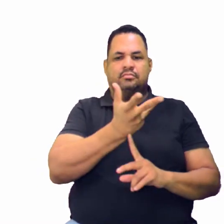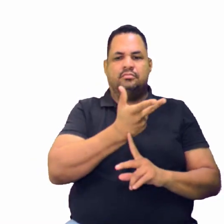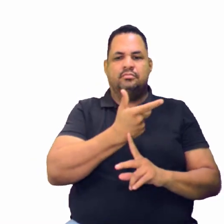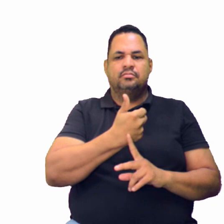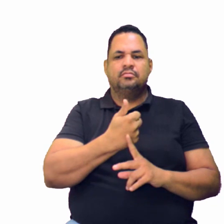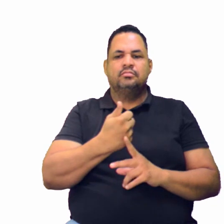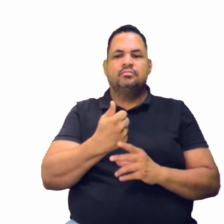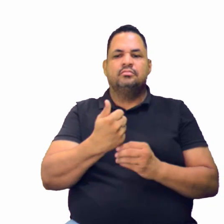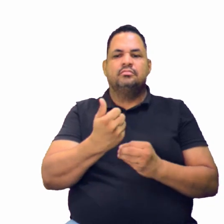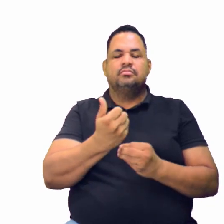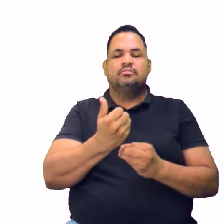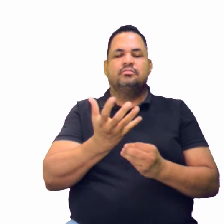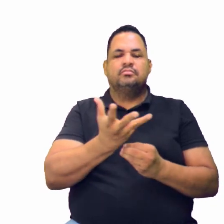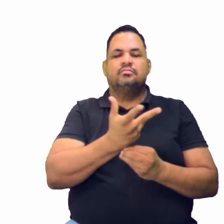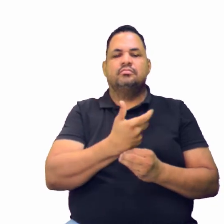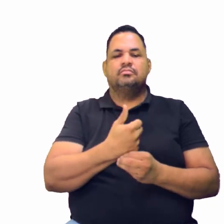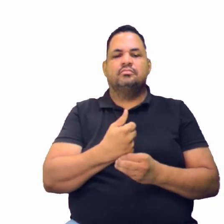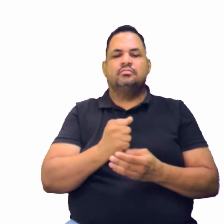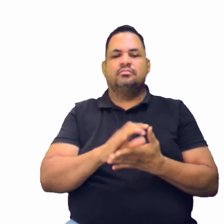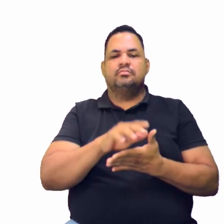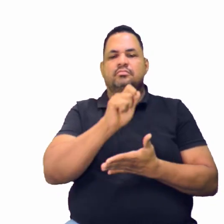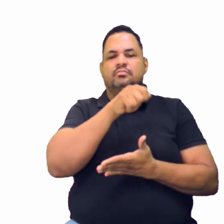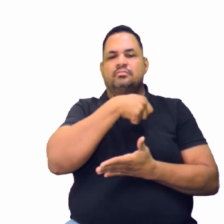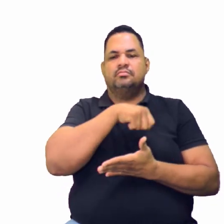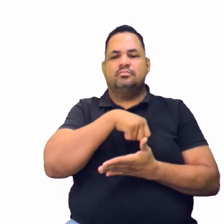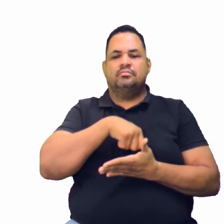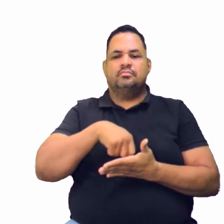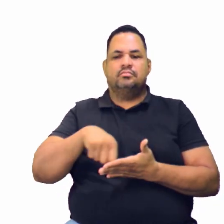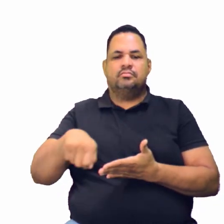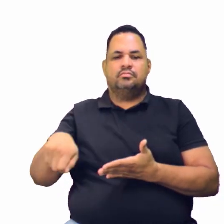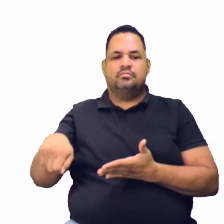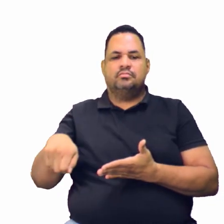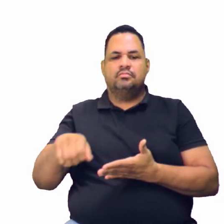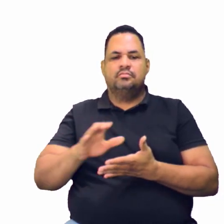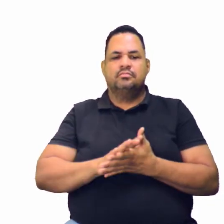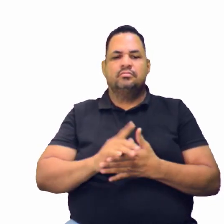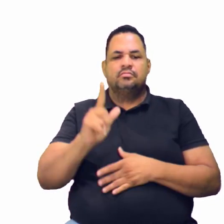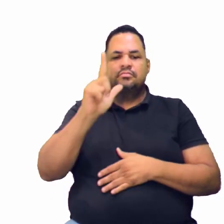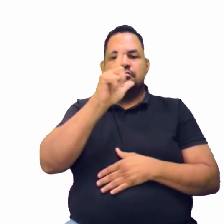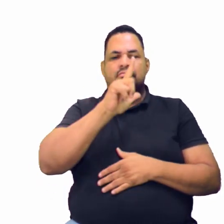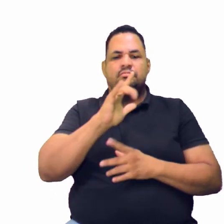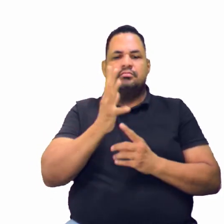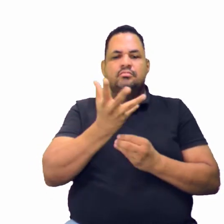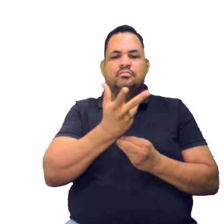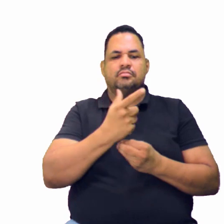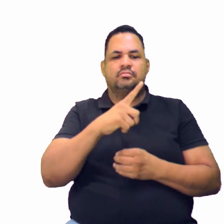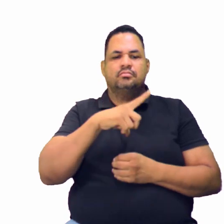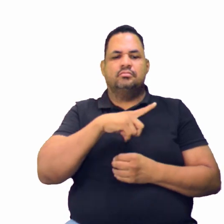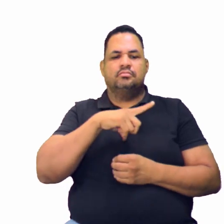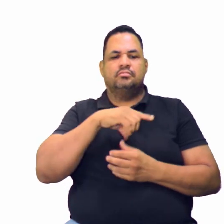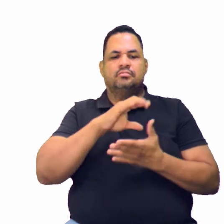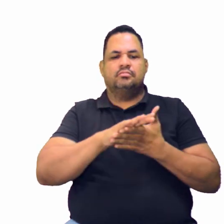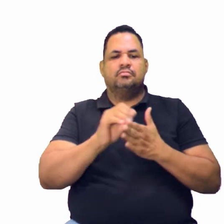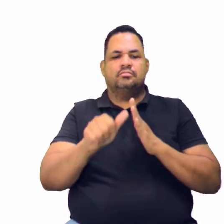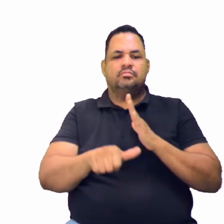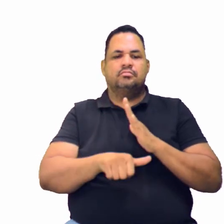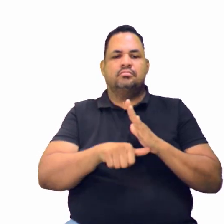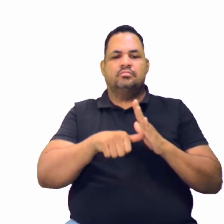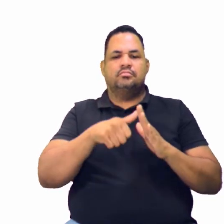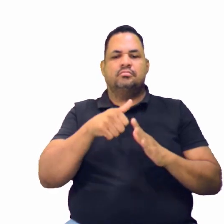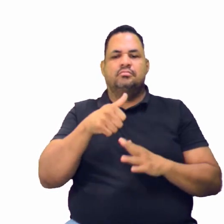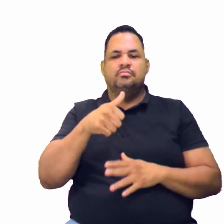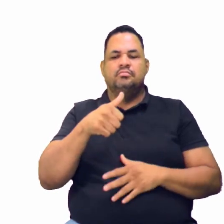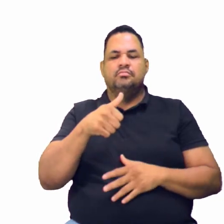arte de escrever. Ó, e o outro fala o seguinte, ó, a literatura é uma arte que tem como matéria-prima